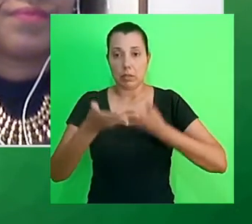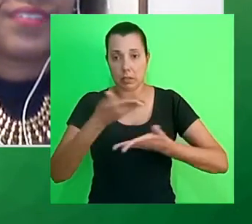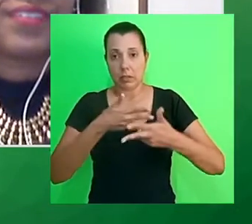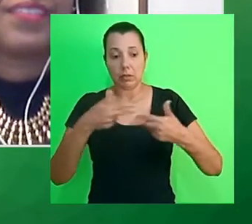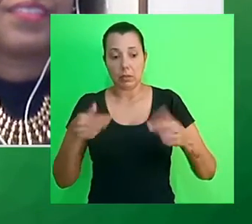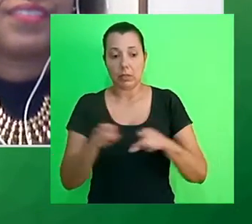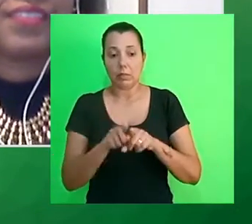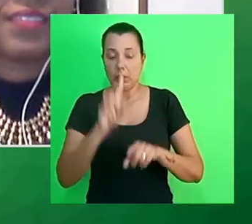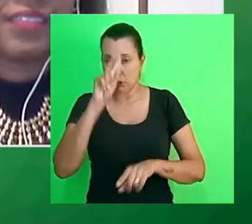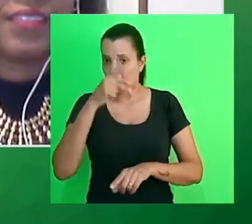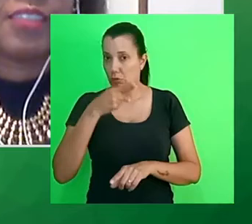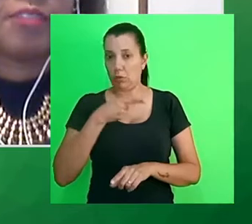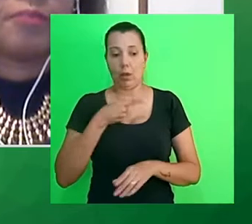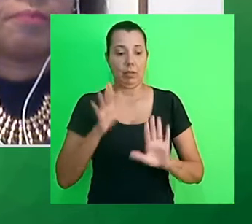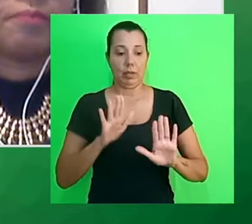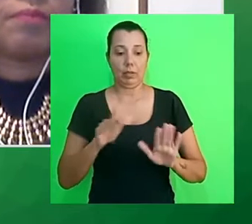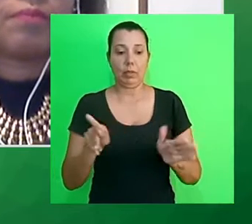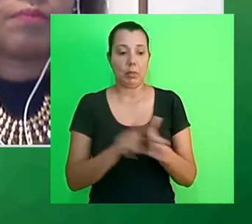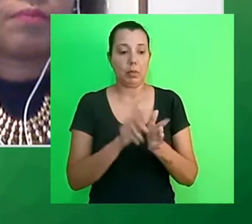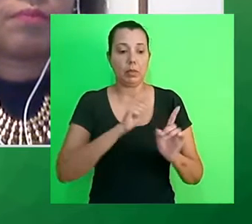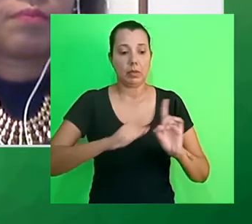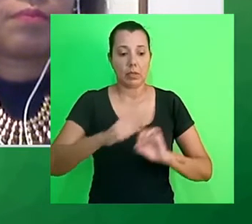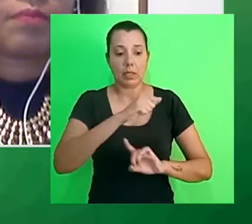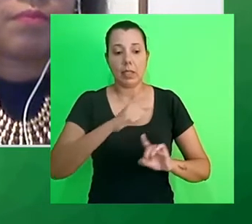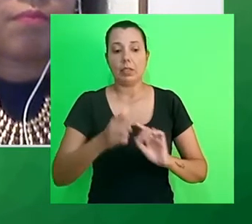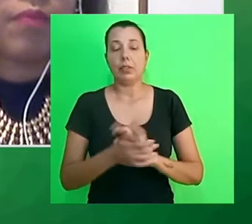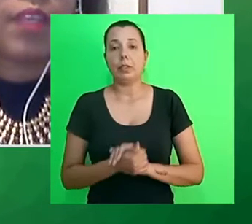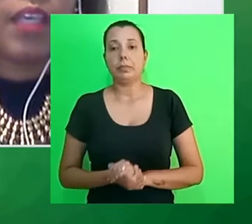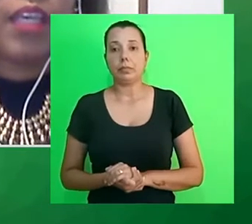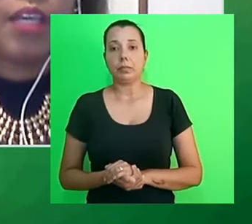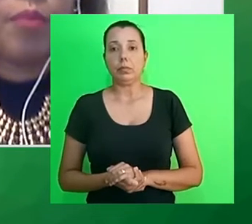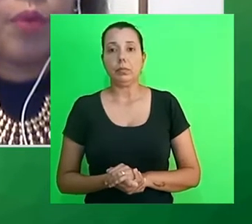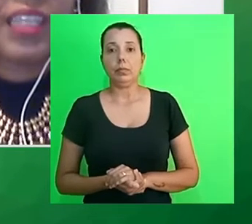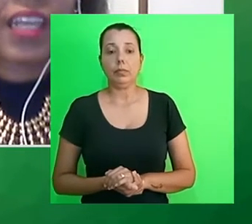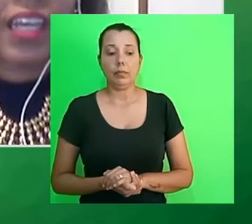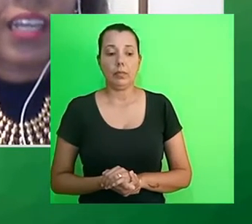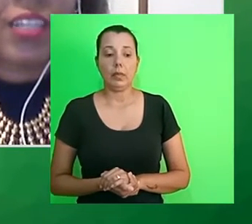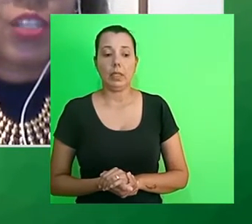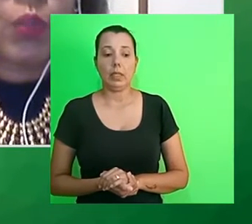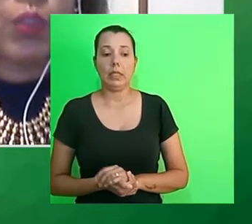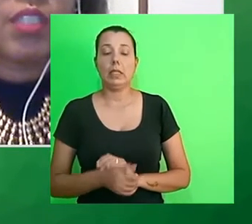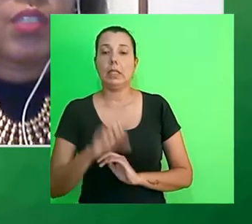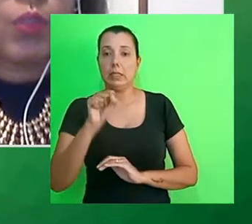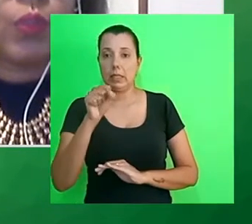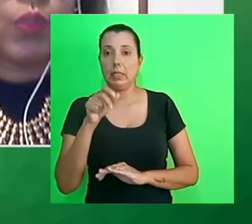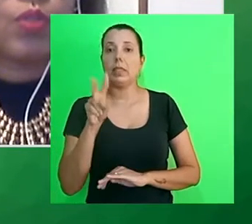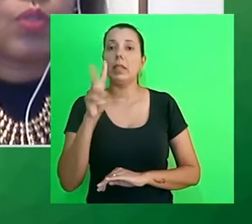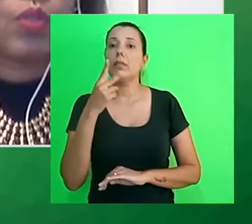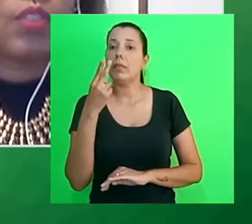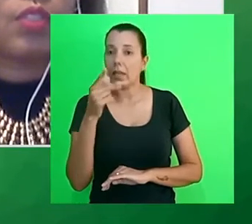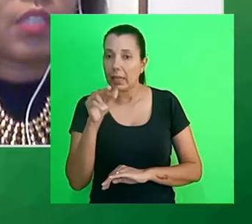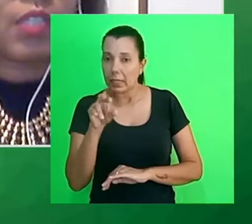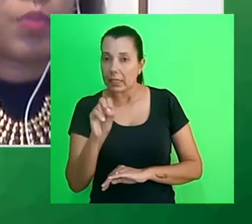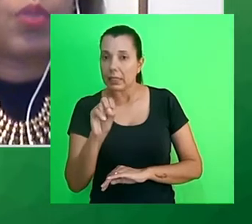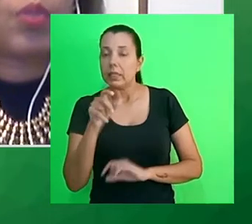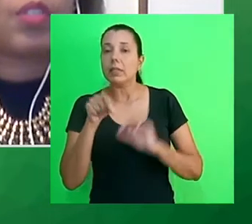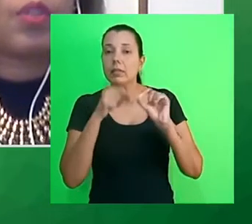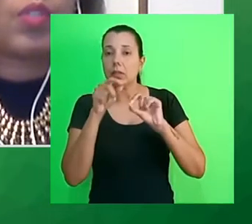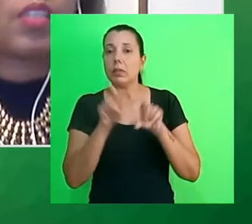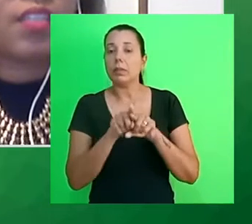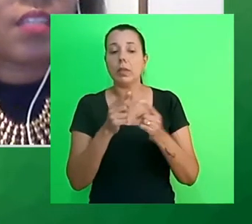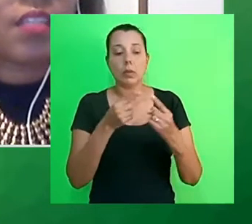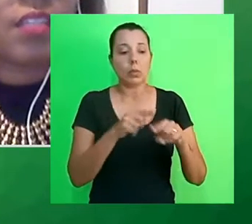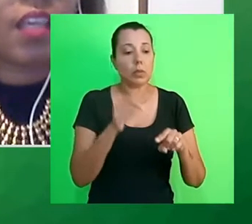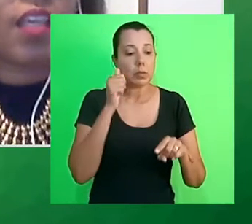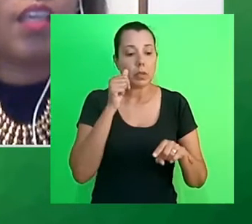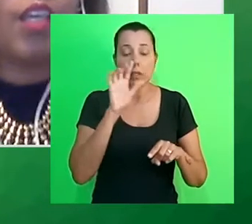de todo mundo apoiar e abraçar essa campanha? Boa tarde a todas e todos, todas as